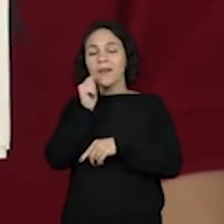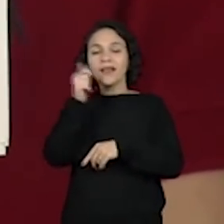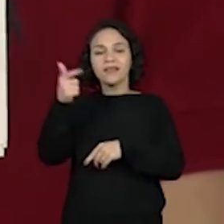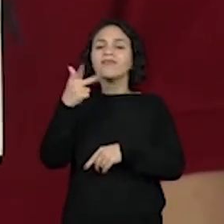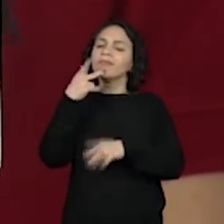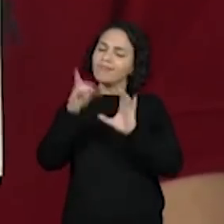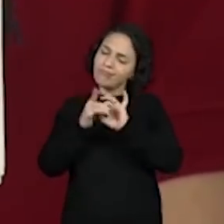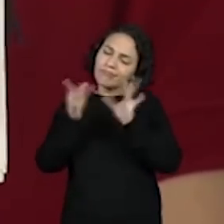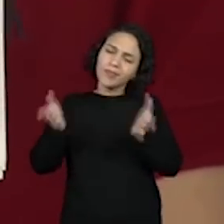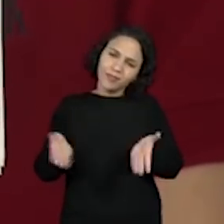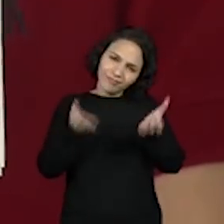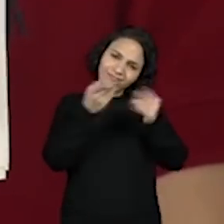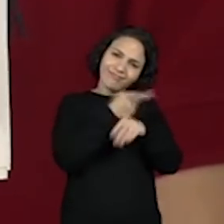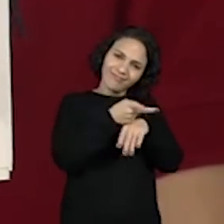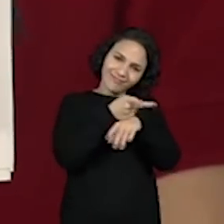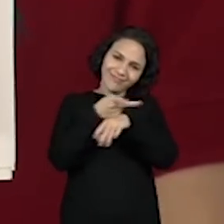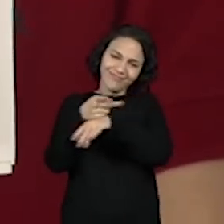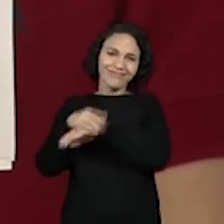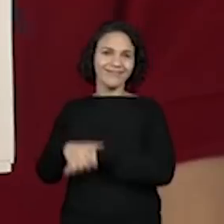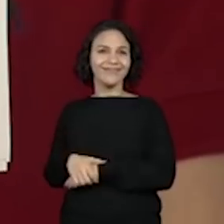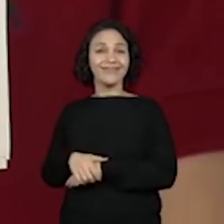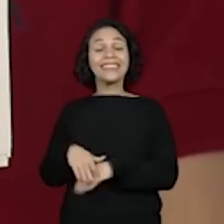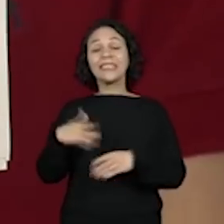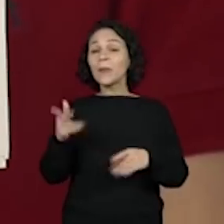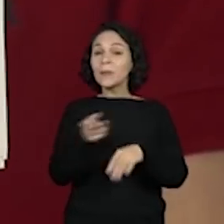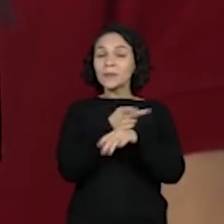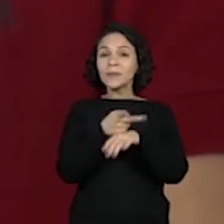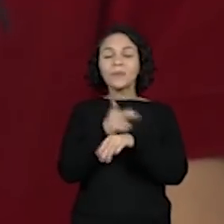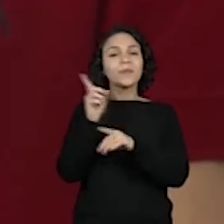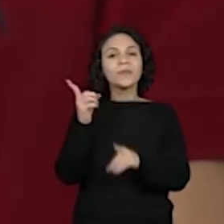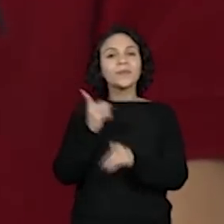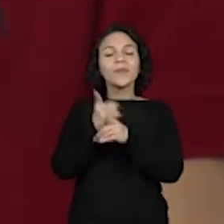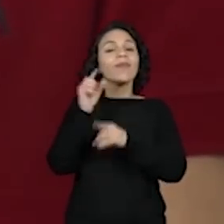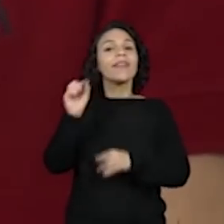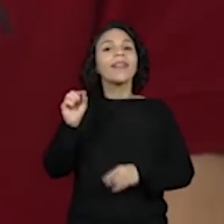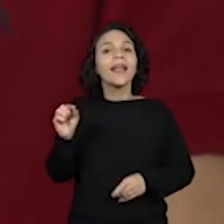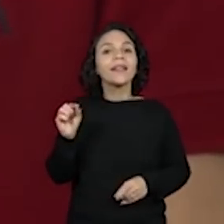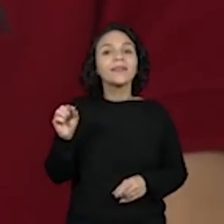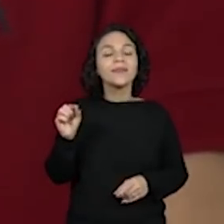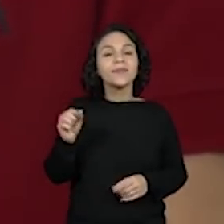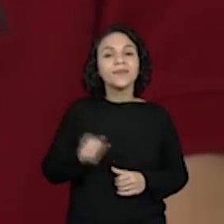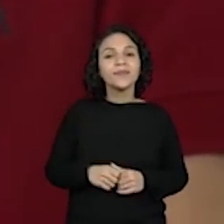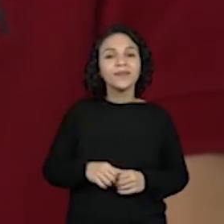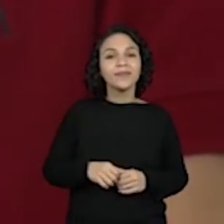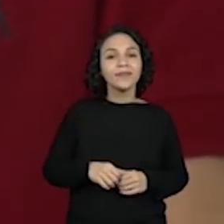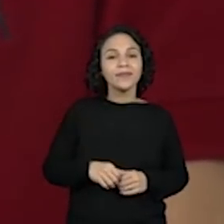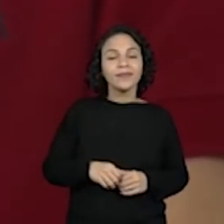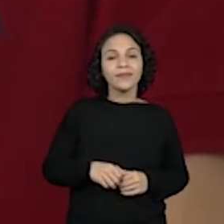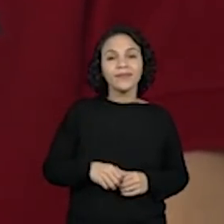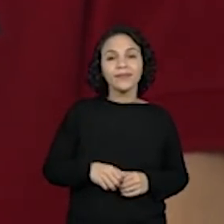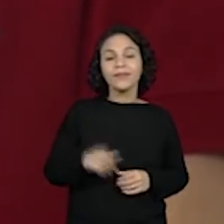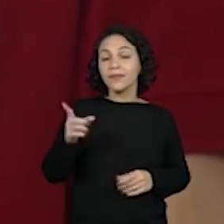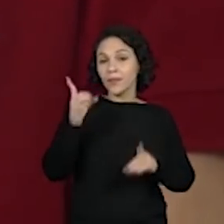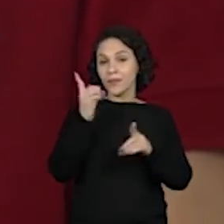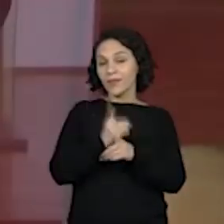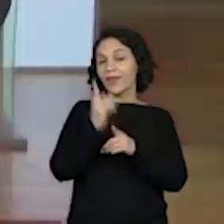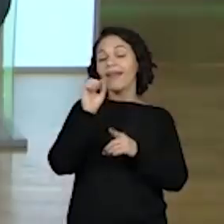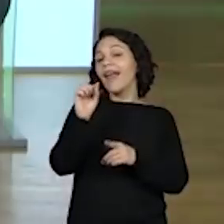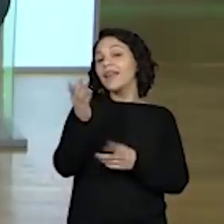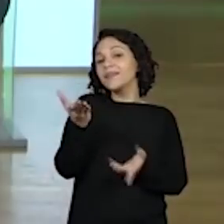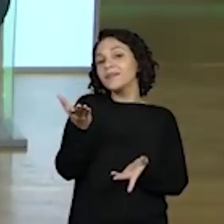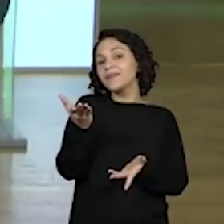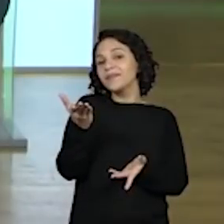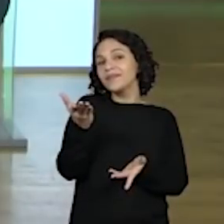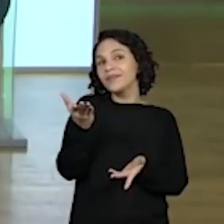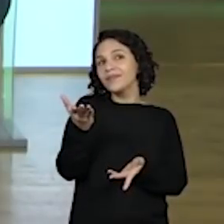Iniciada a busca... Quem que ela encontrou aí nessa busca? Quem que ela encontra? Quem que ela encontrou? Ela